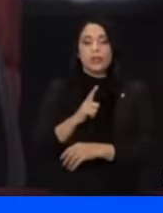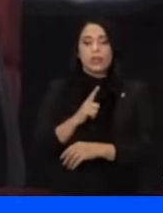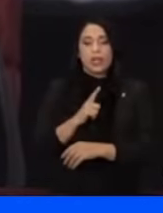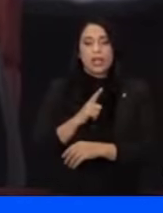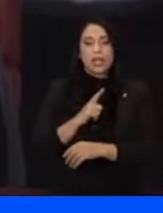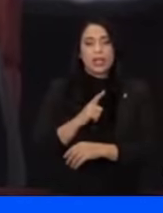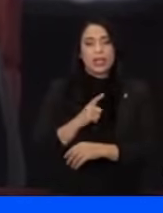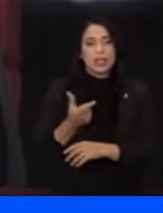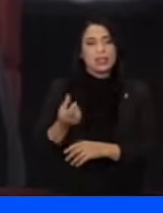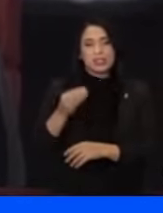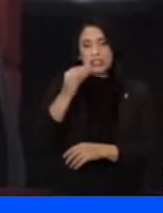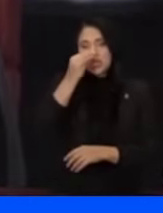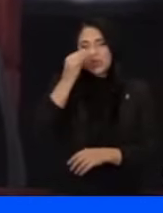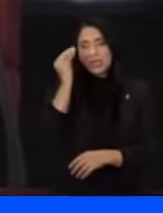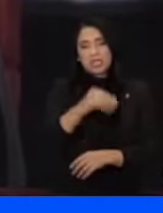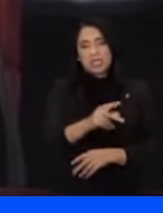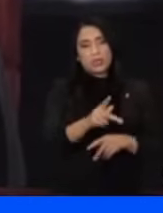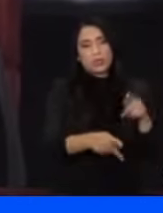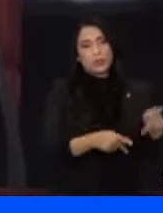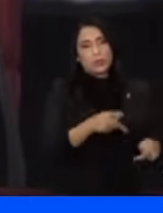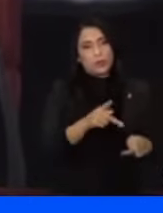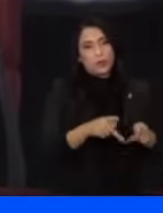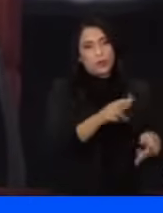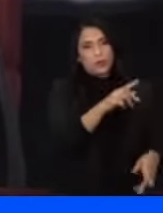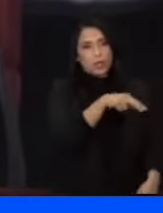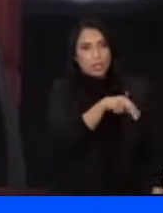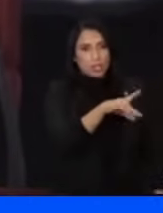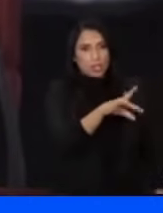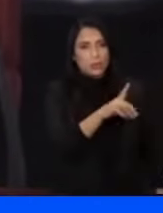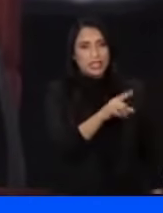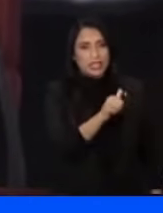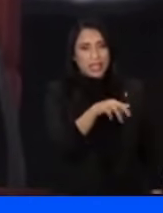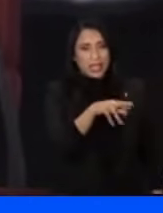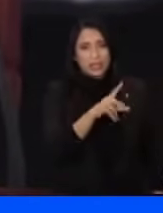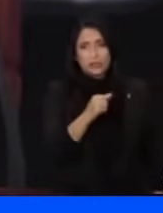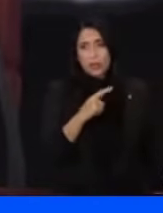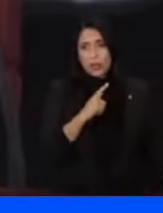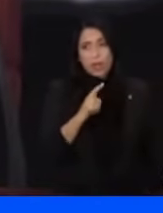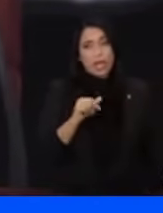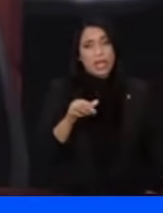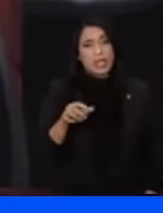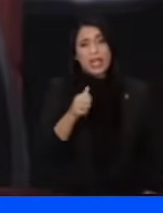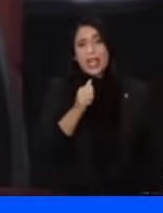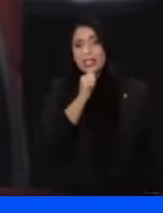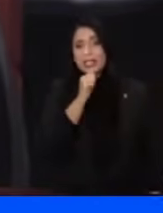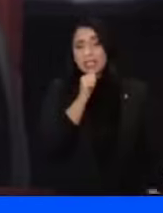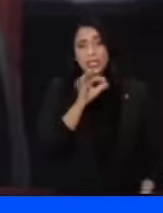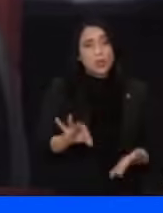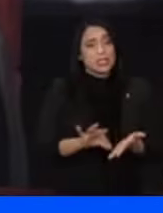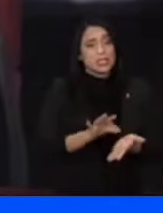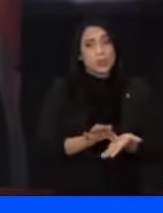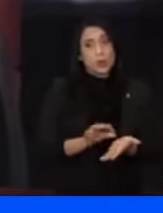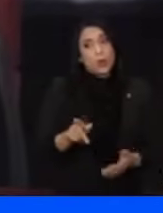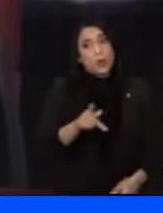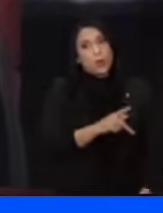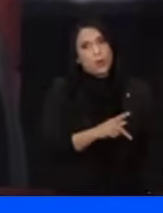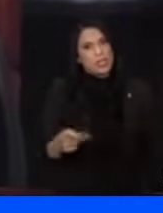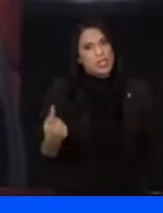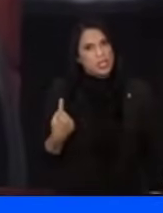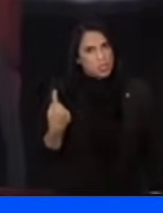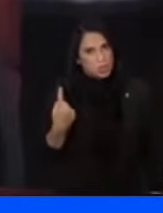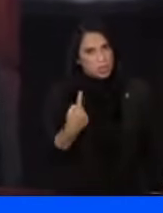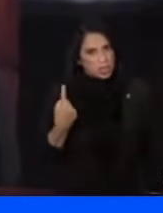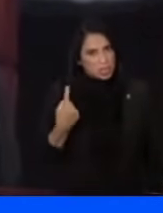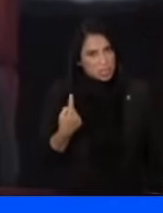do povo. Sérgio Cavalieri explicou ainda o motivo do então presidente Jair Bolsonaro ainda não ter assinado o decreto. O presidente não vai embarcar